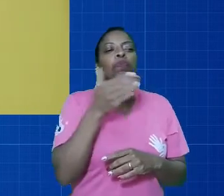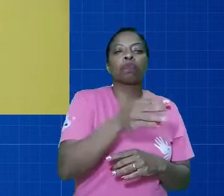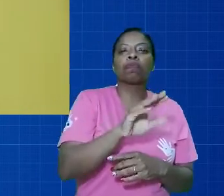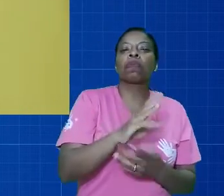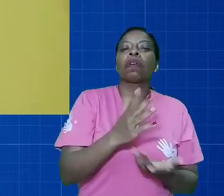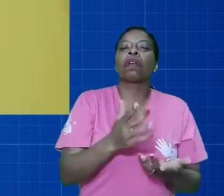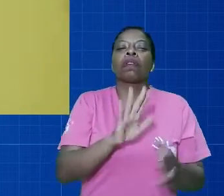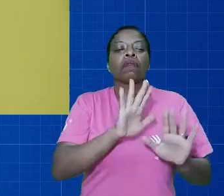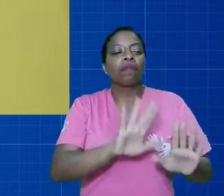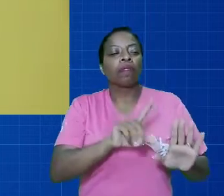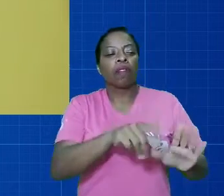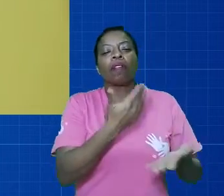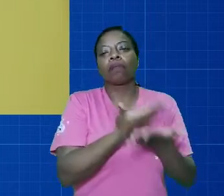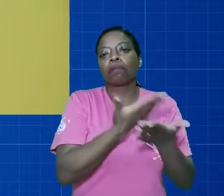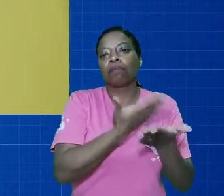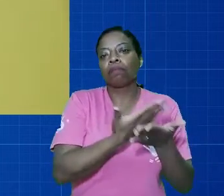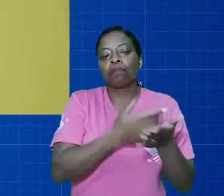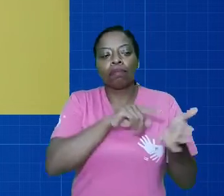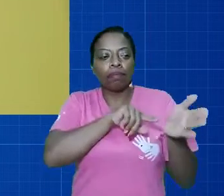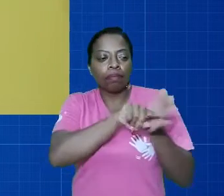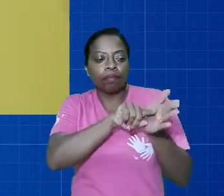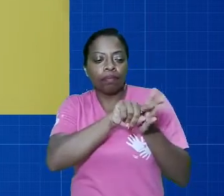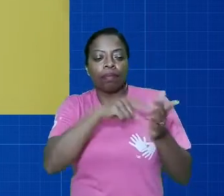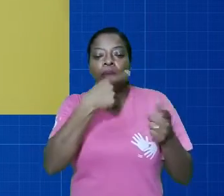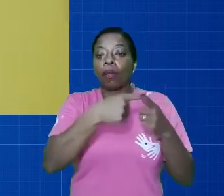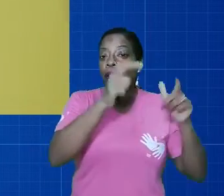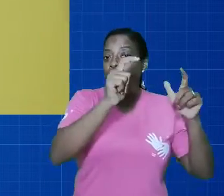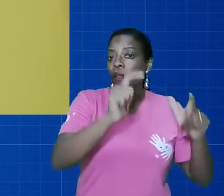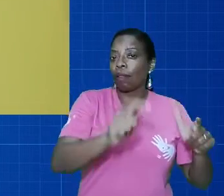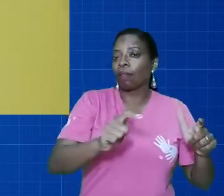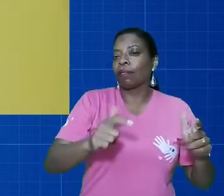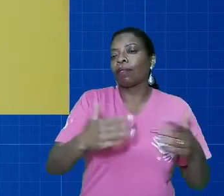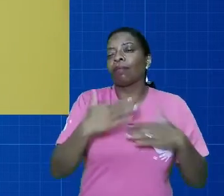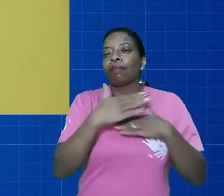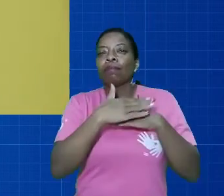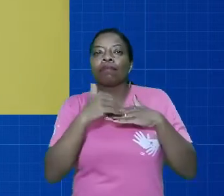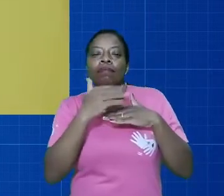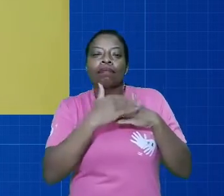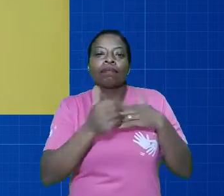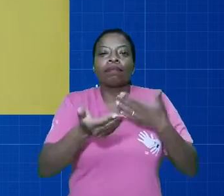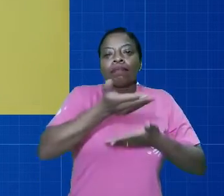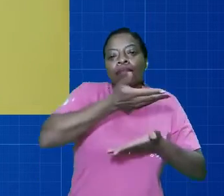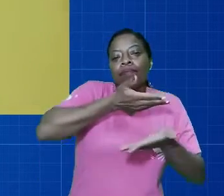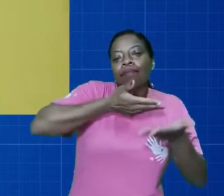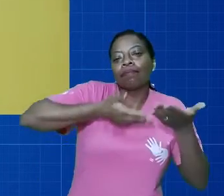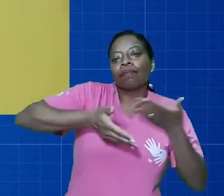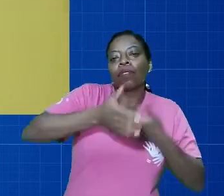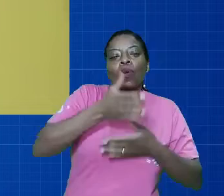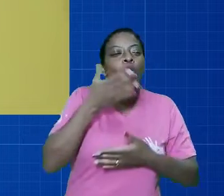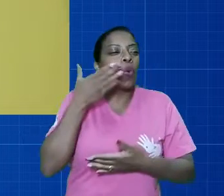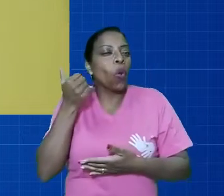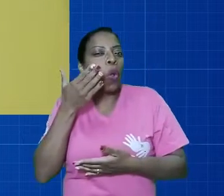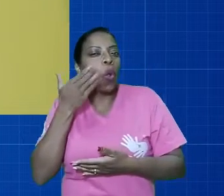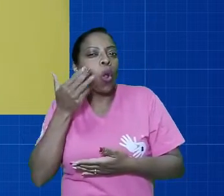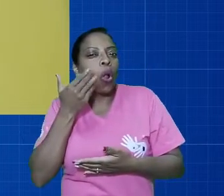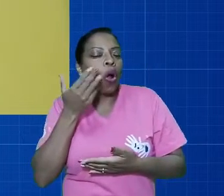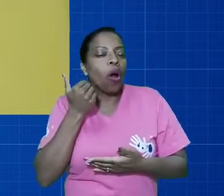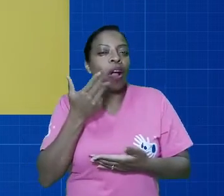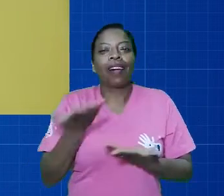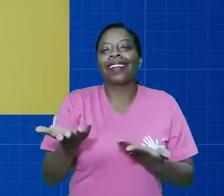também afetuoso, era um espaço de troca, né? De troca de conhecimento, troca de afeto, né? Porque a